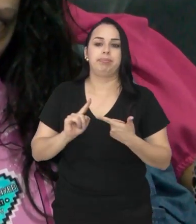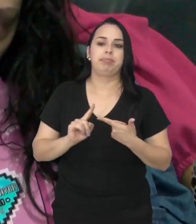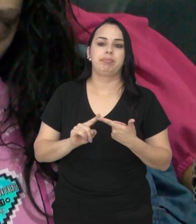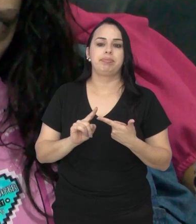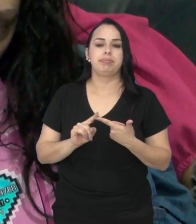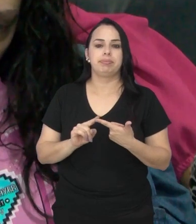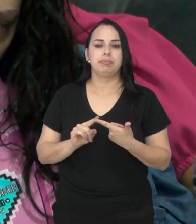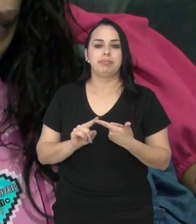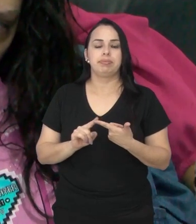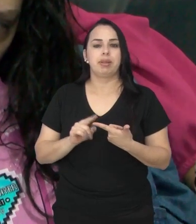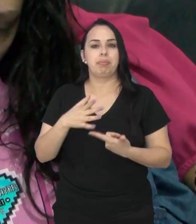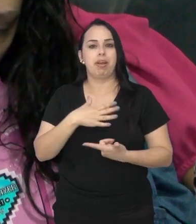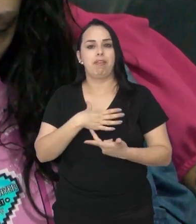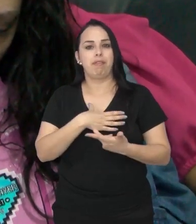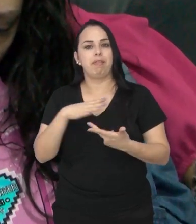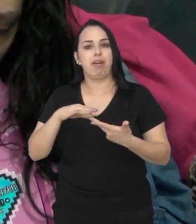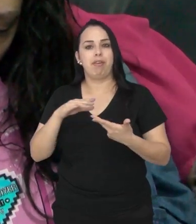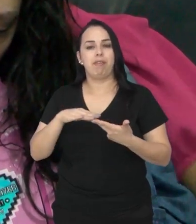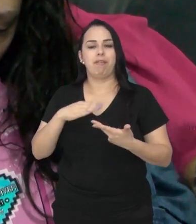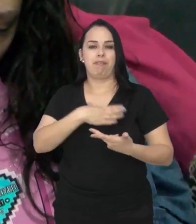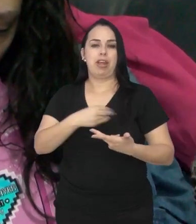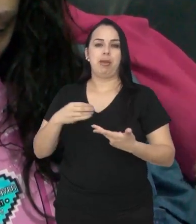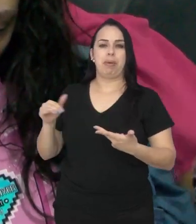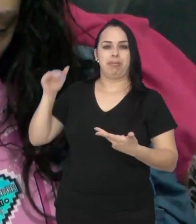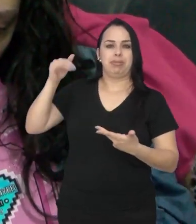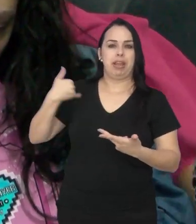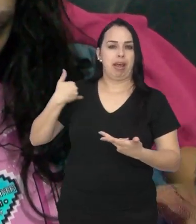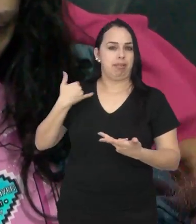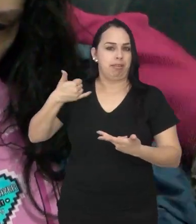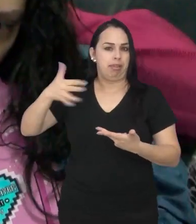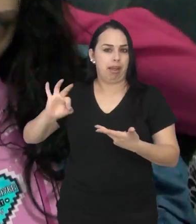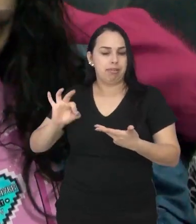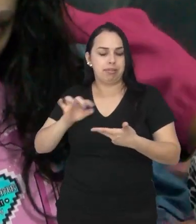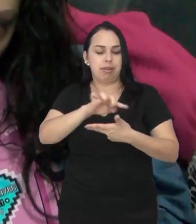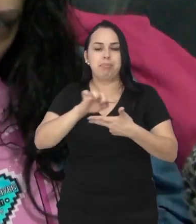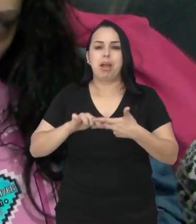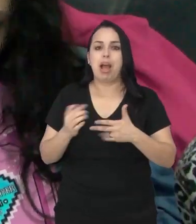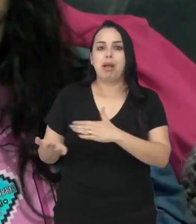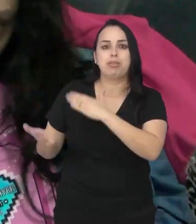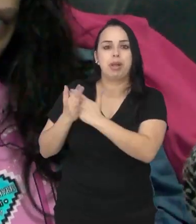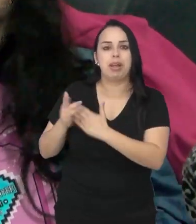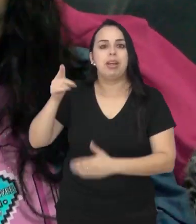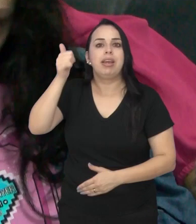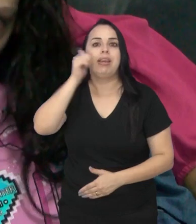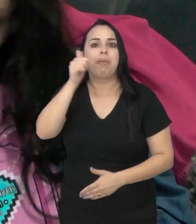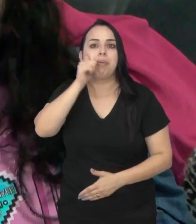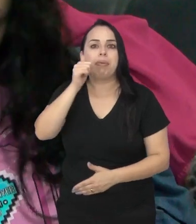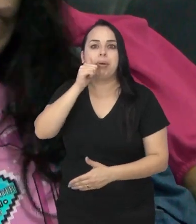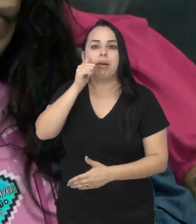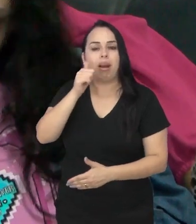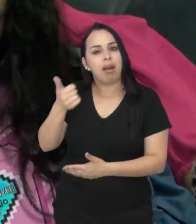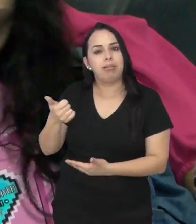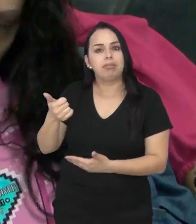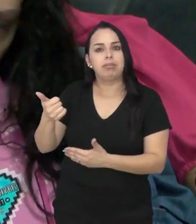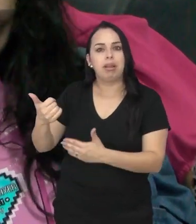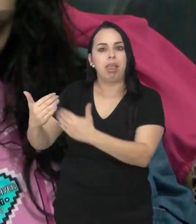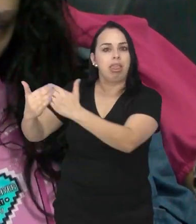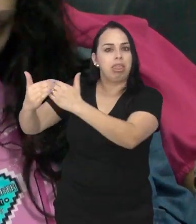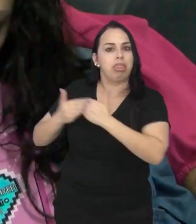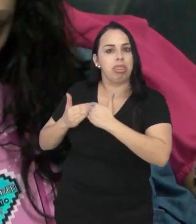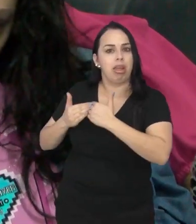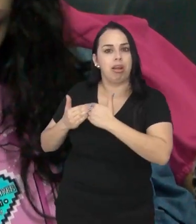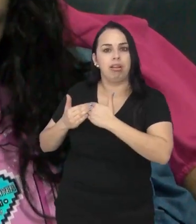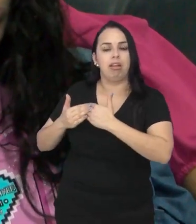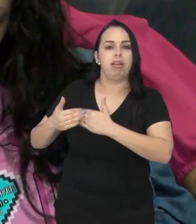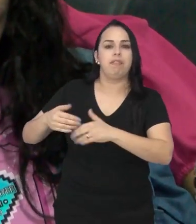nenéns. E um filho mais velho que tinha acho que 10 anos para ajudar com toda aquela questão. E ela também tinha epilepsia. Então, que